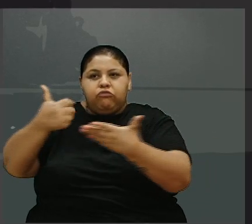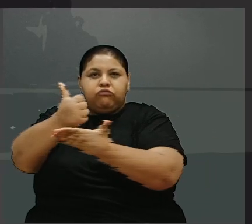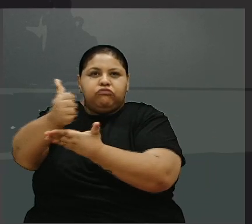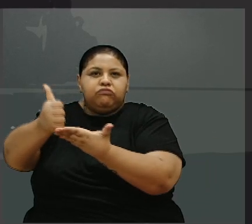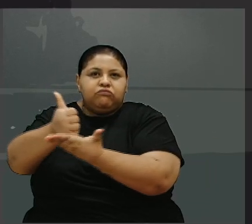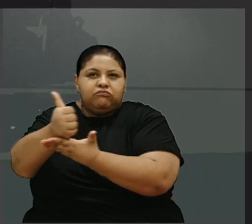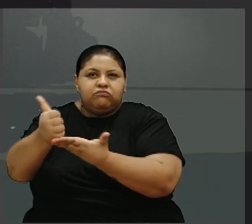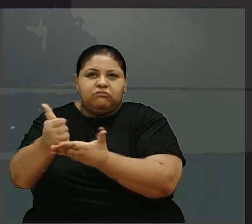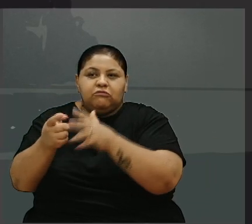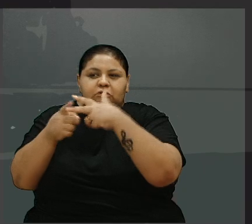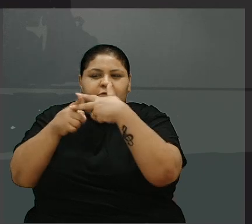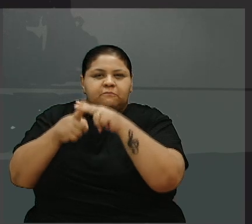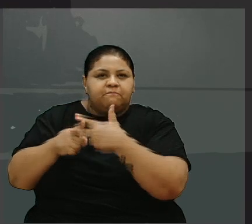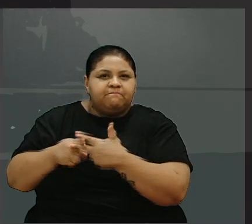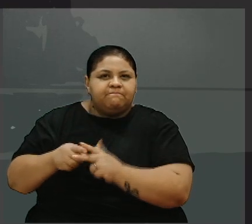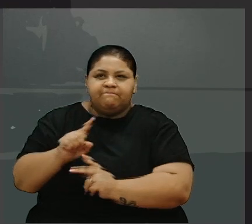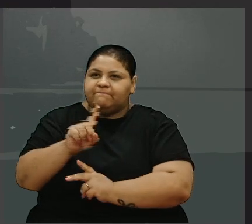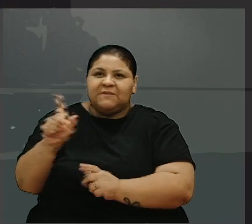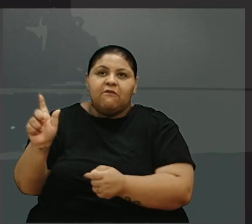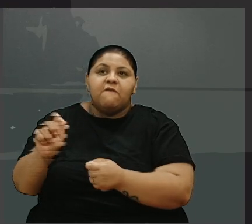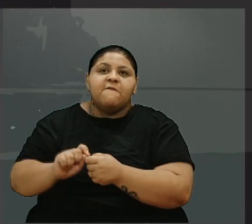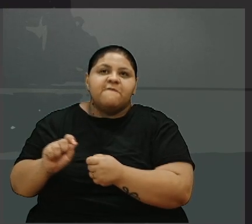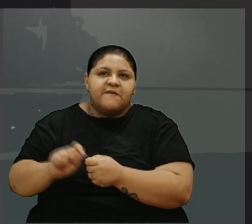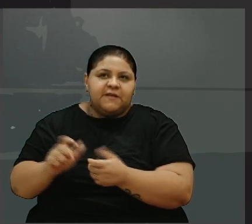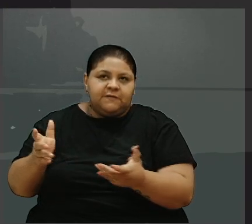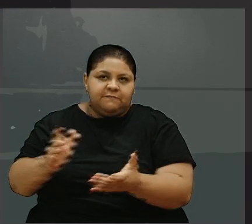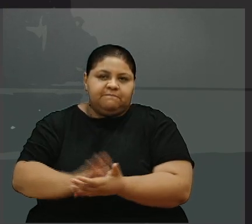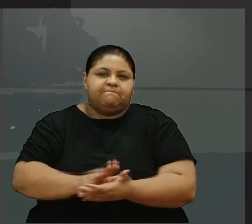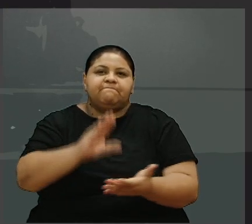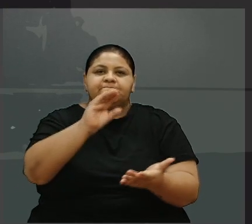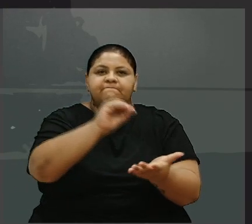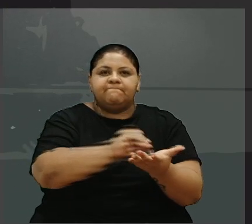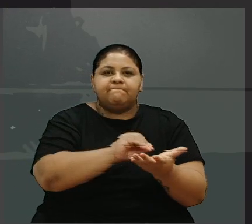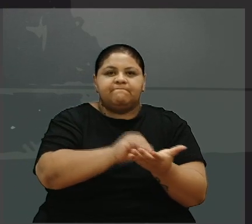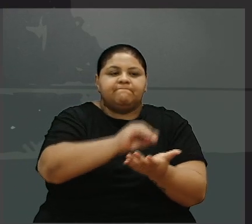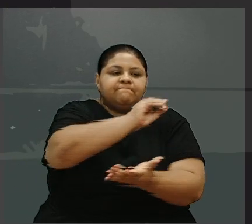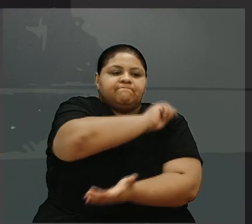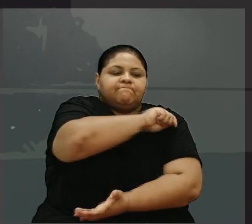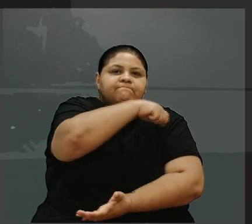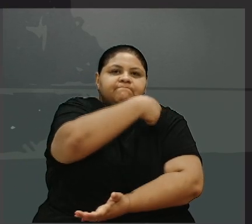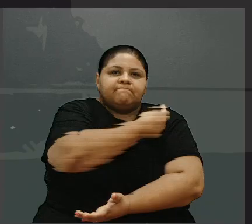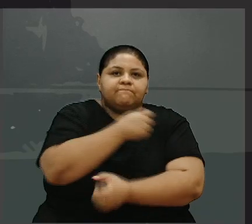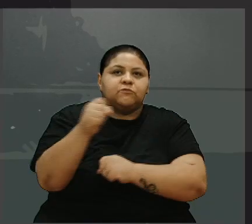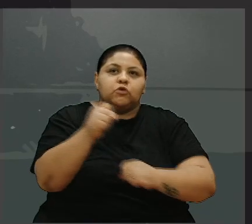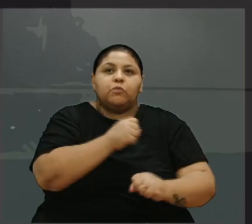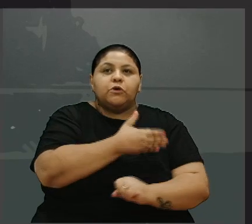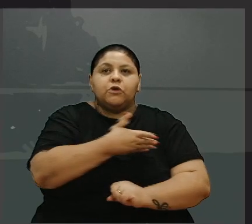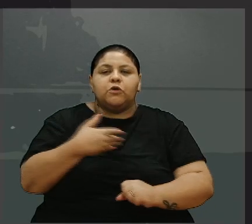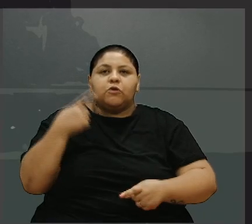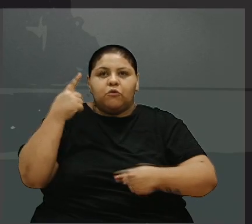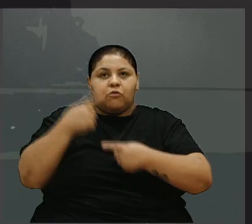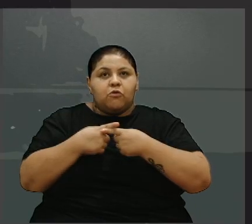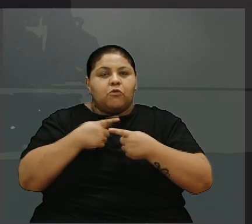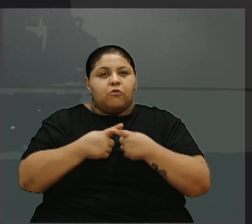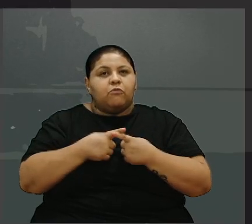que a manutenção não é feita. Falta fiscalização do poder público, porque é ele